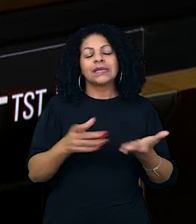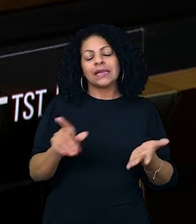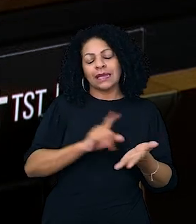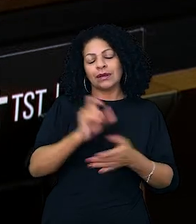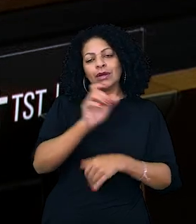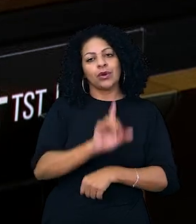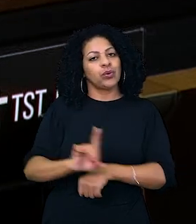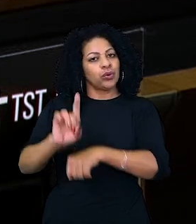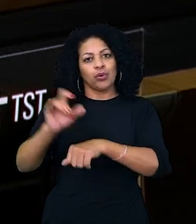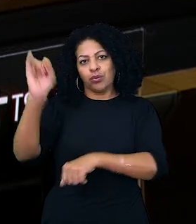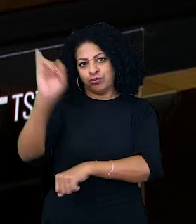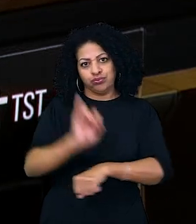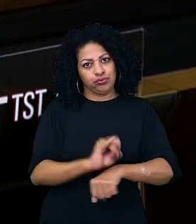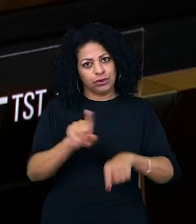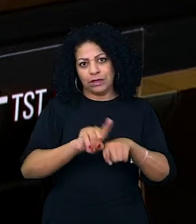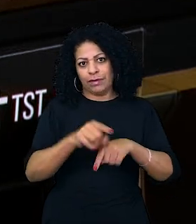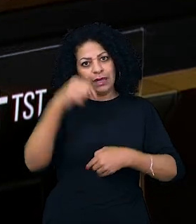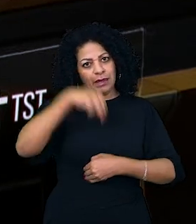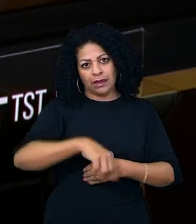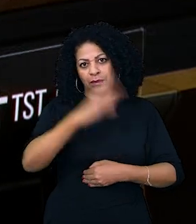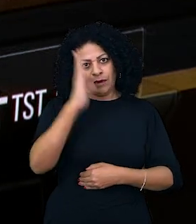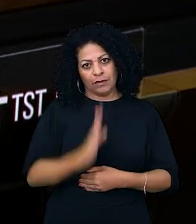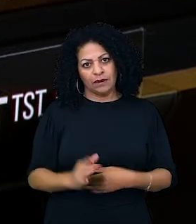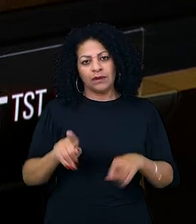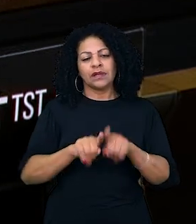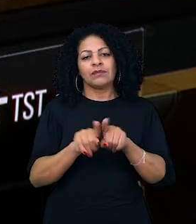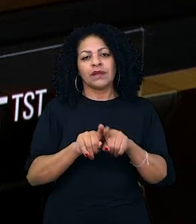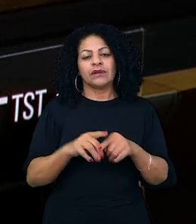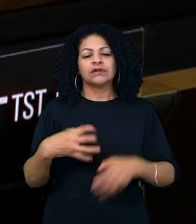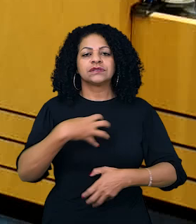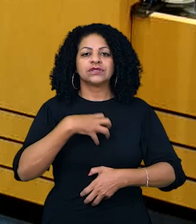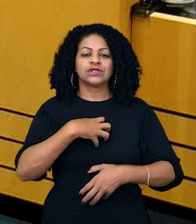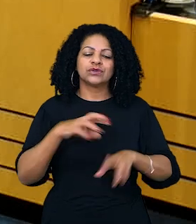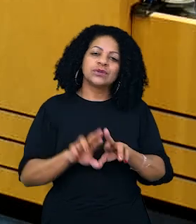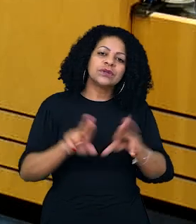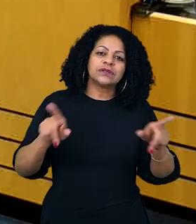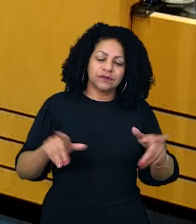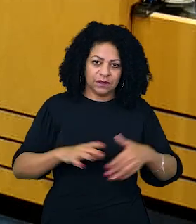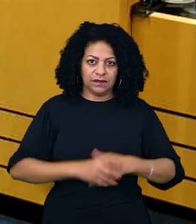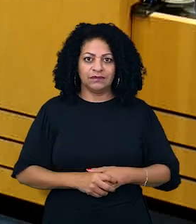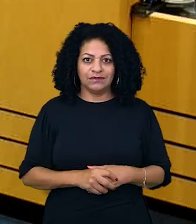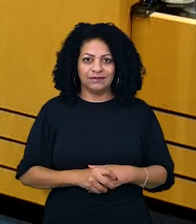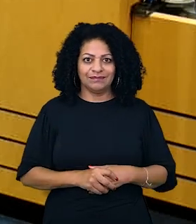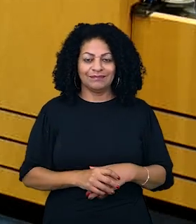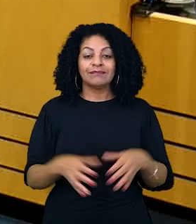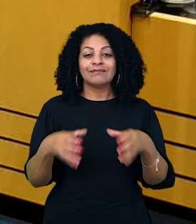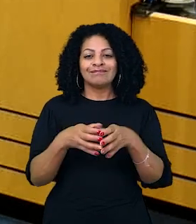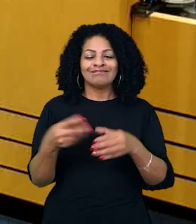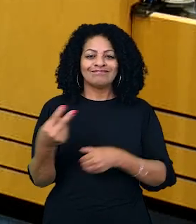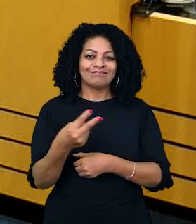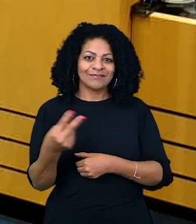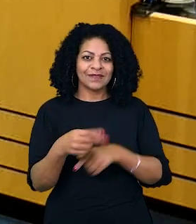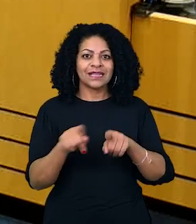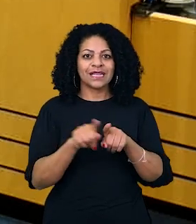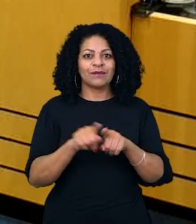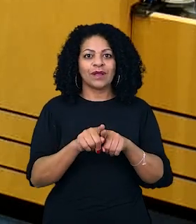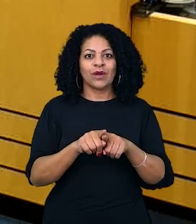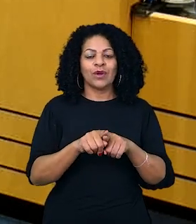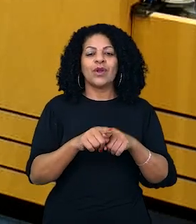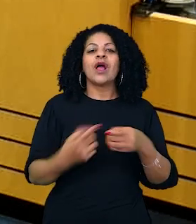internacionais, no sentido de proteção do trabalho das minorias. Por unanimidade, a segunda turma